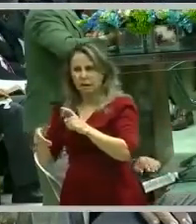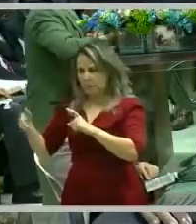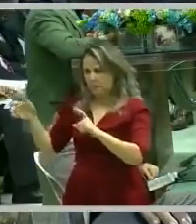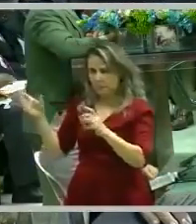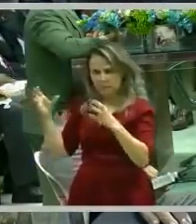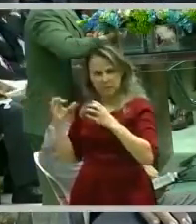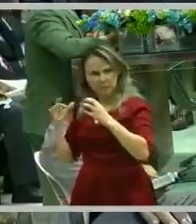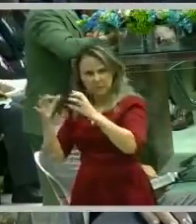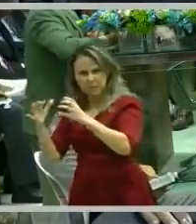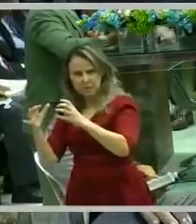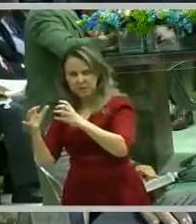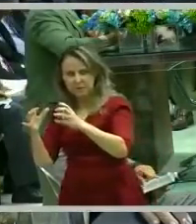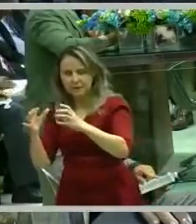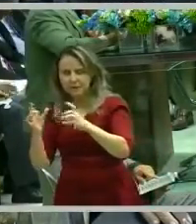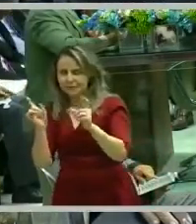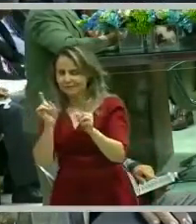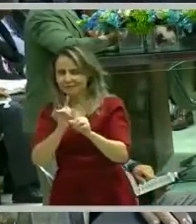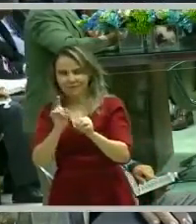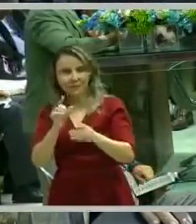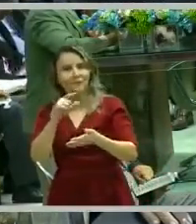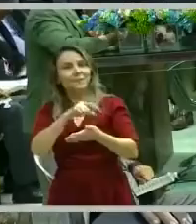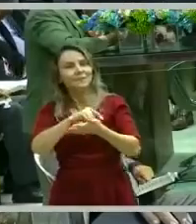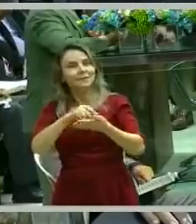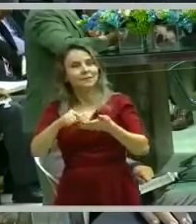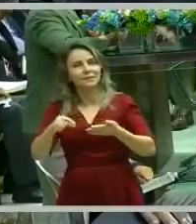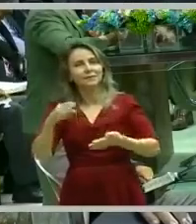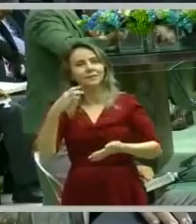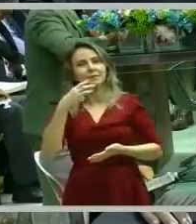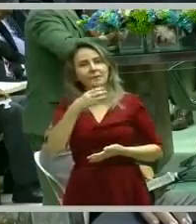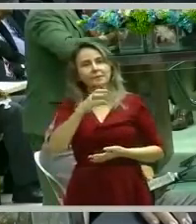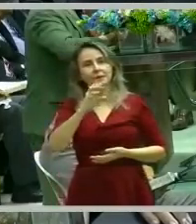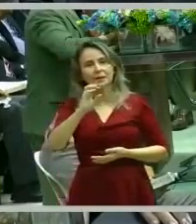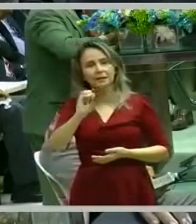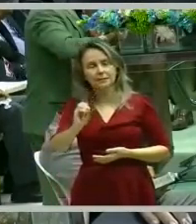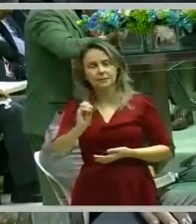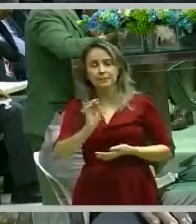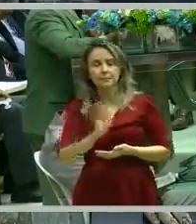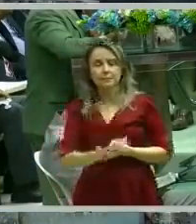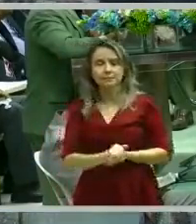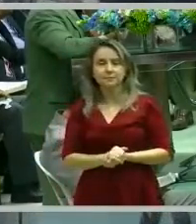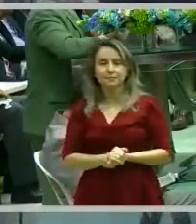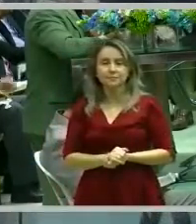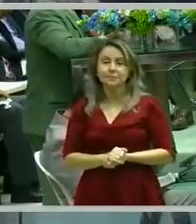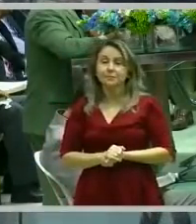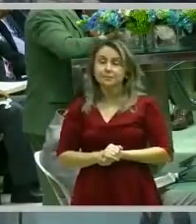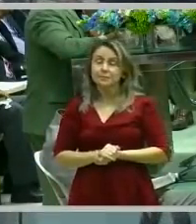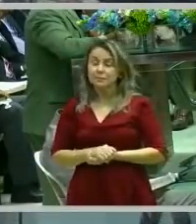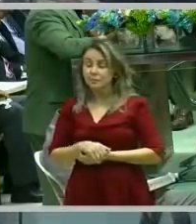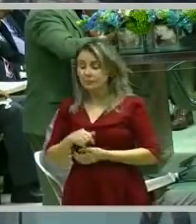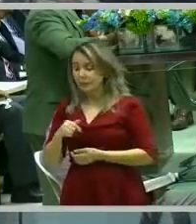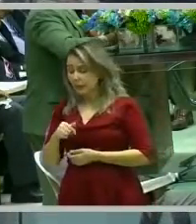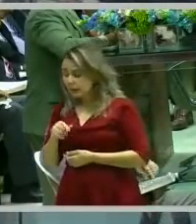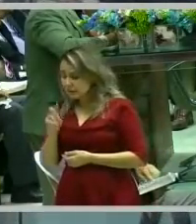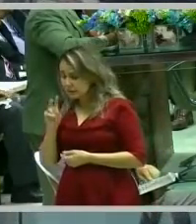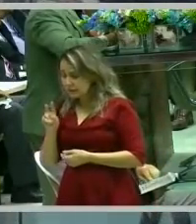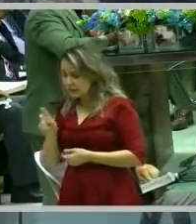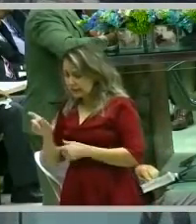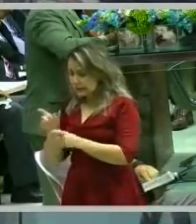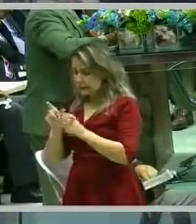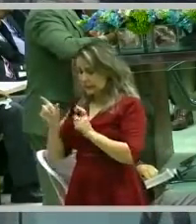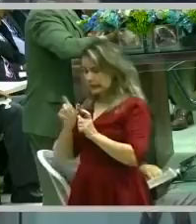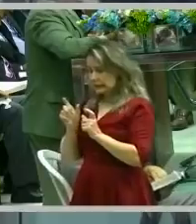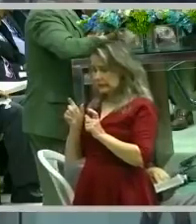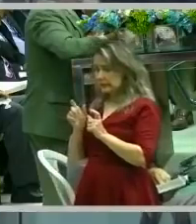Versículo de número 30, glória a Deus. E desviou-se dele para o outro,